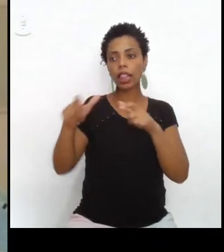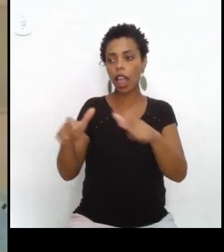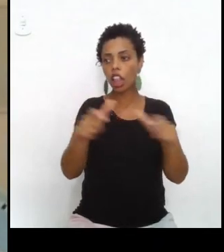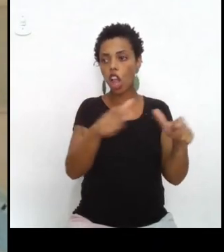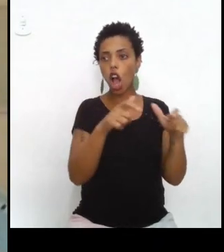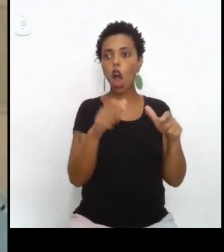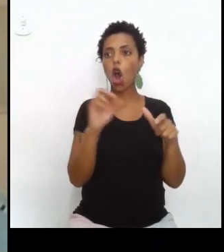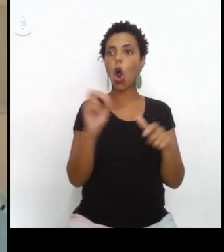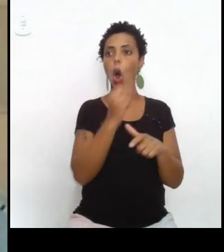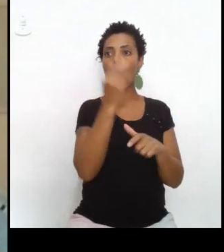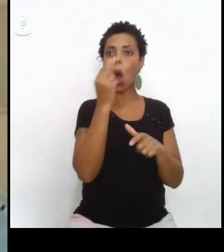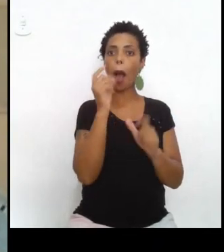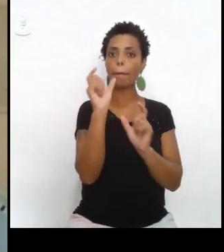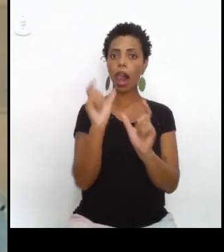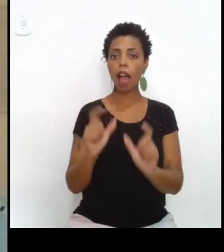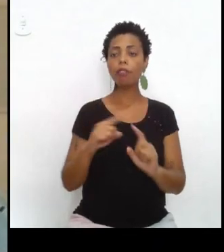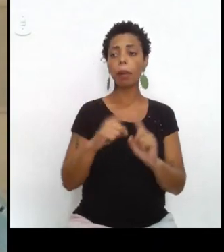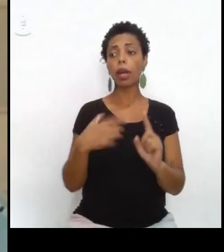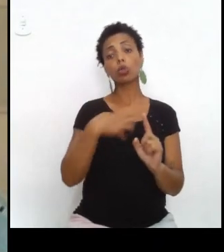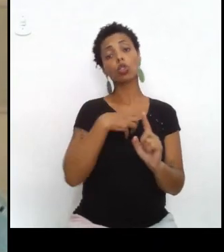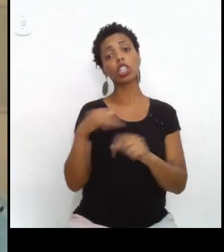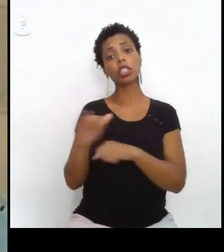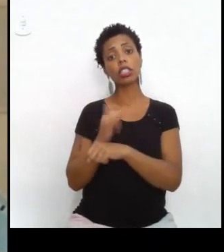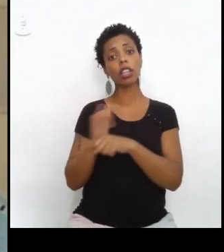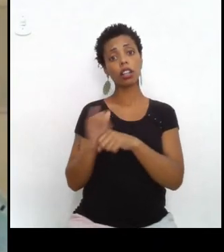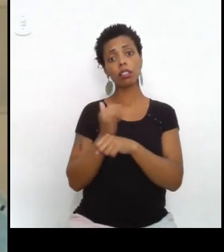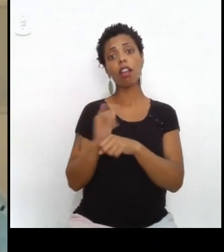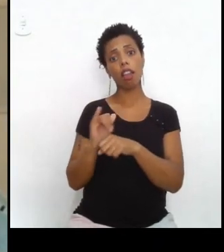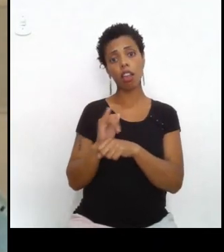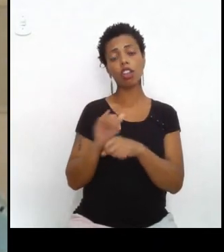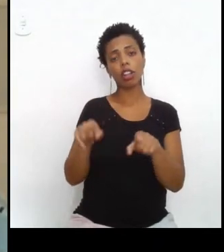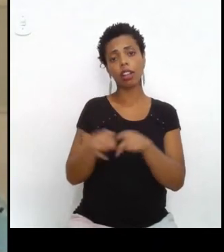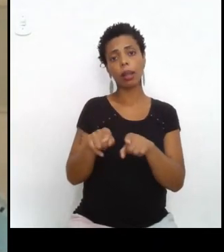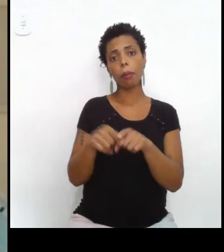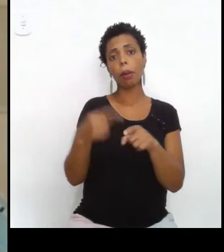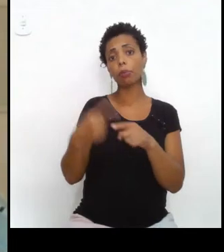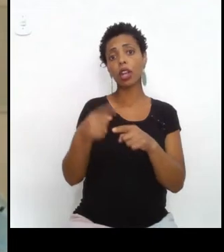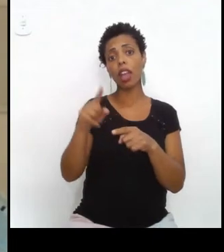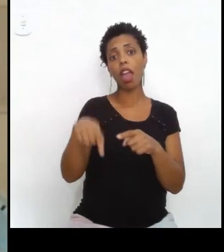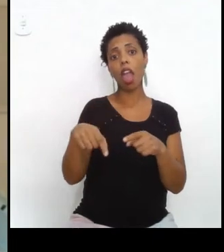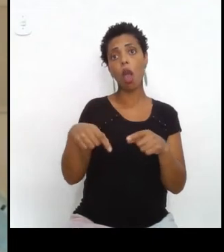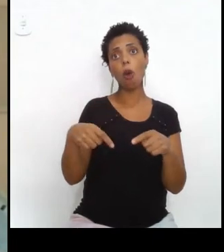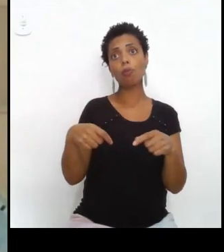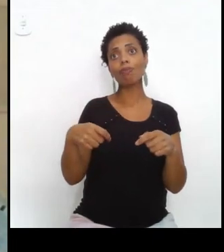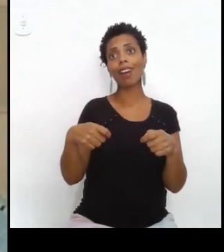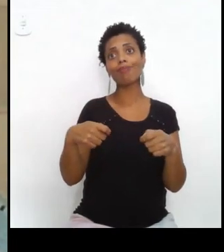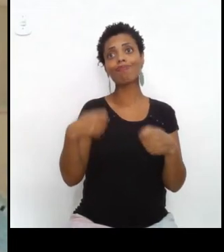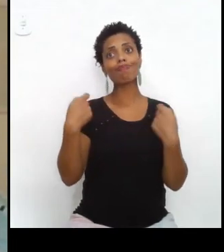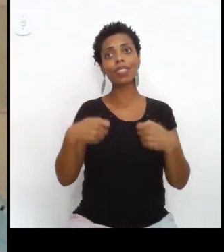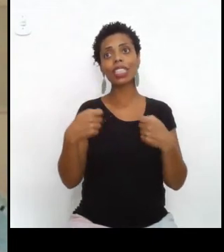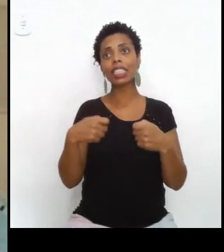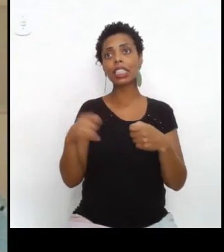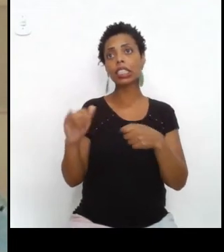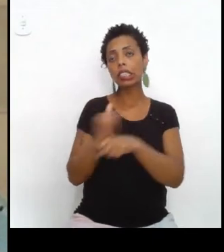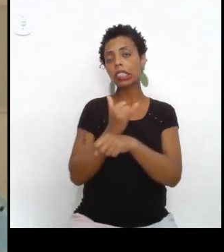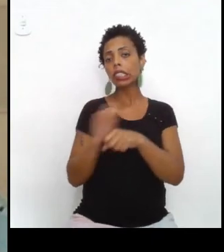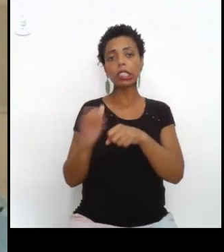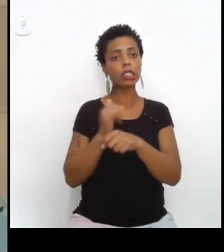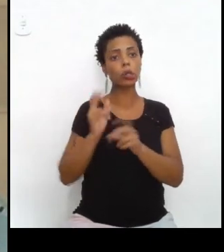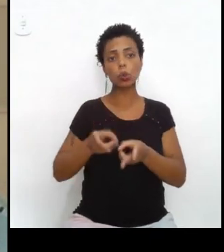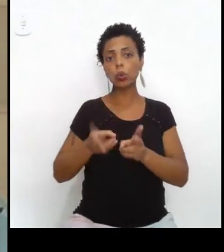estratégica também né Porque isso é uma negociação permanente então que significa